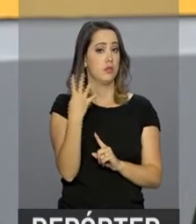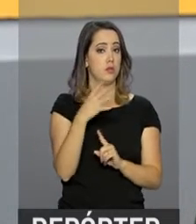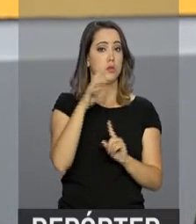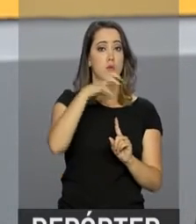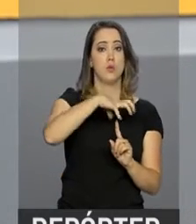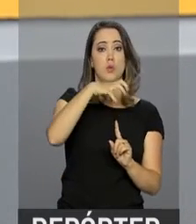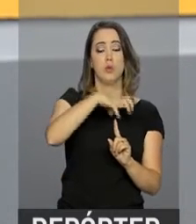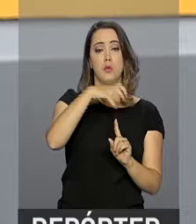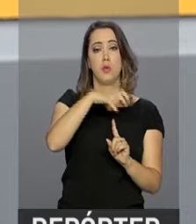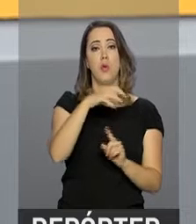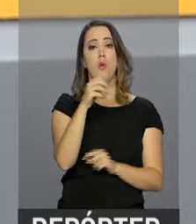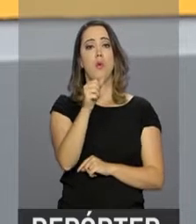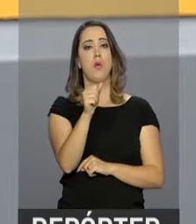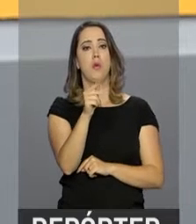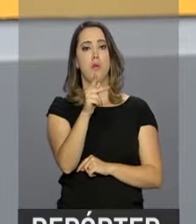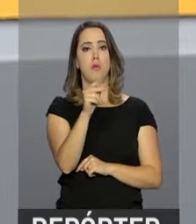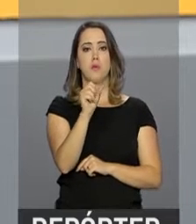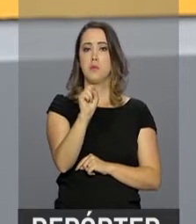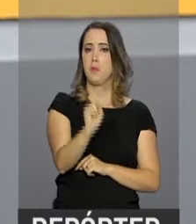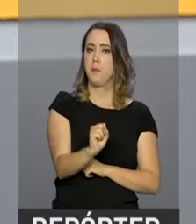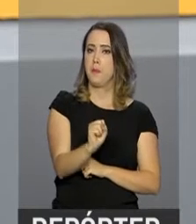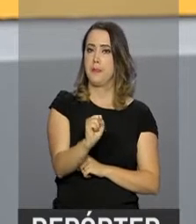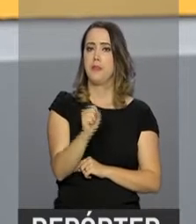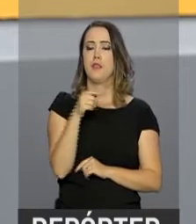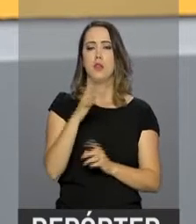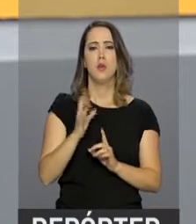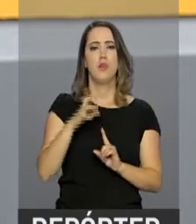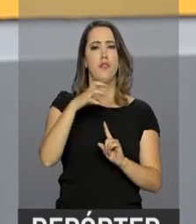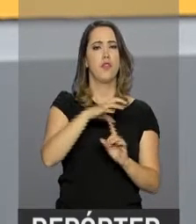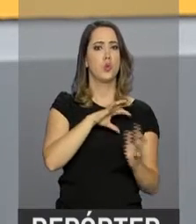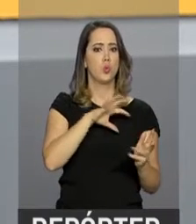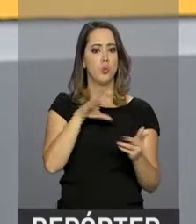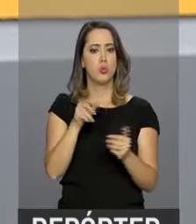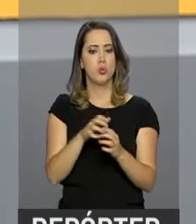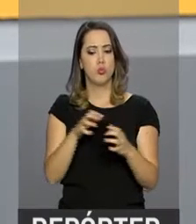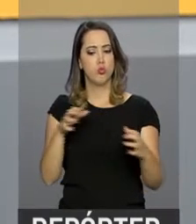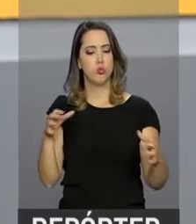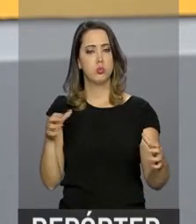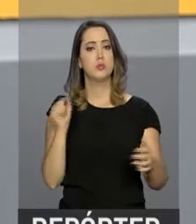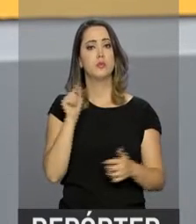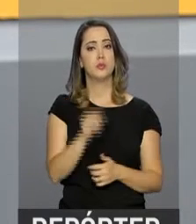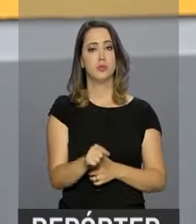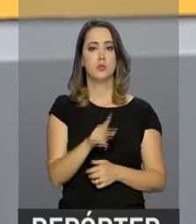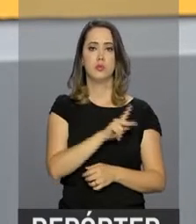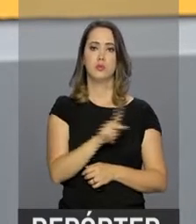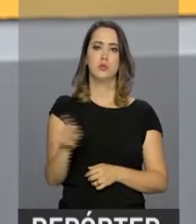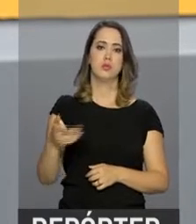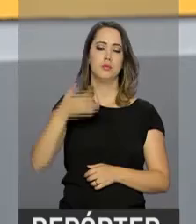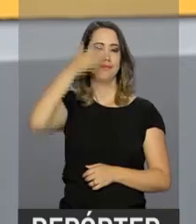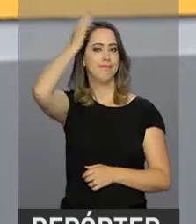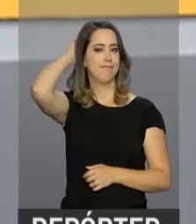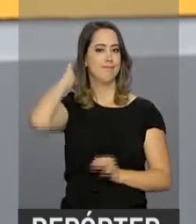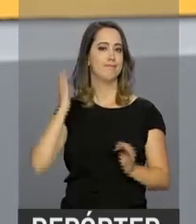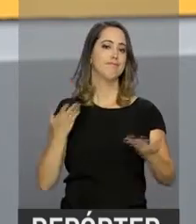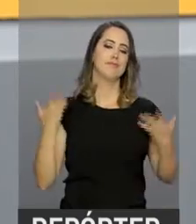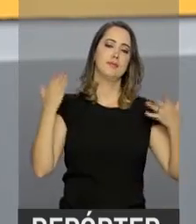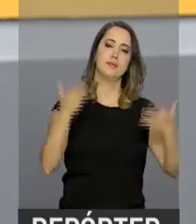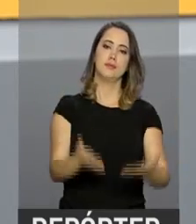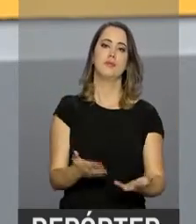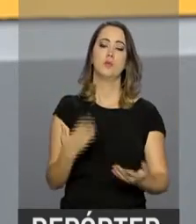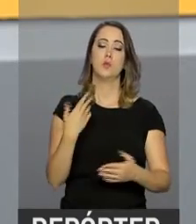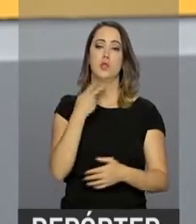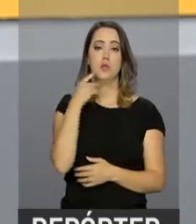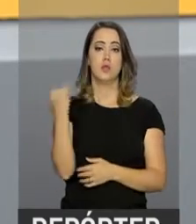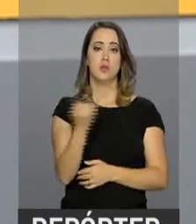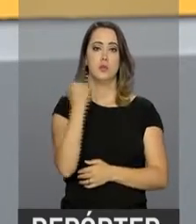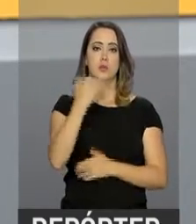da APAS Show, a maior feira do setor no mundo. O presidente Michel Temer participou do evento e ressaltou que o crescimento